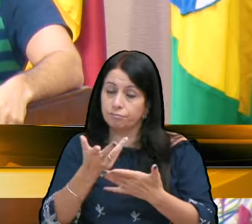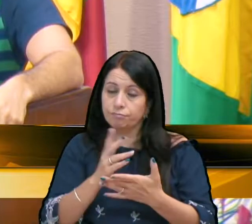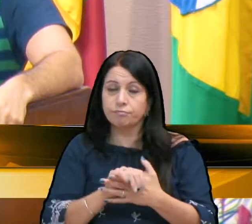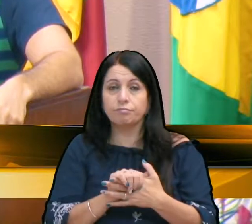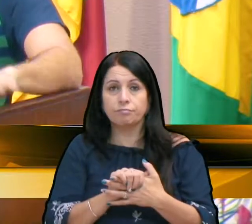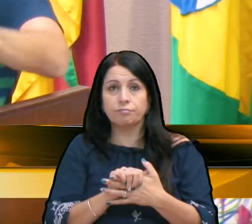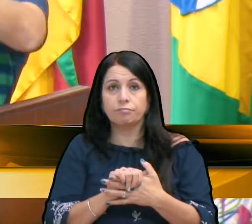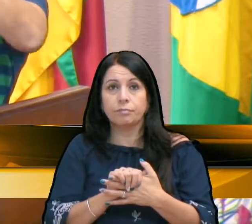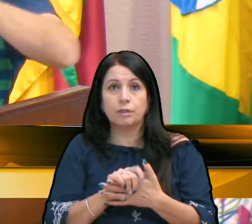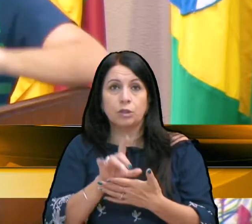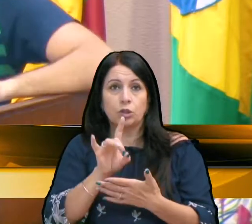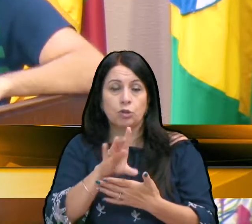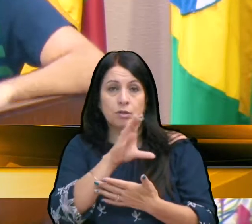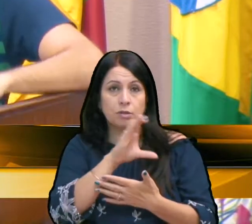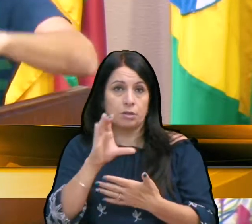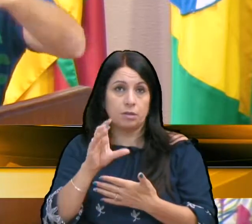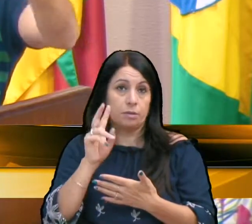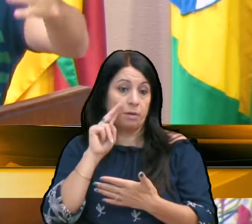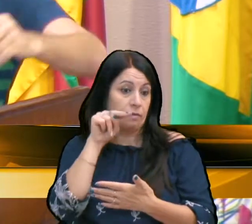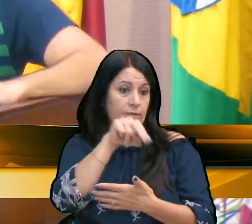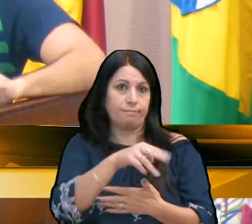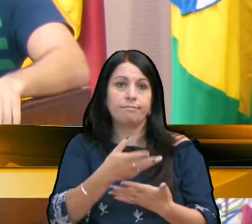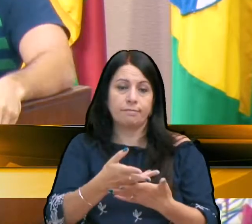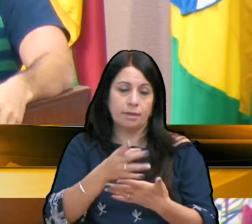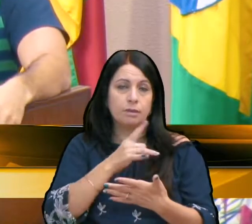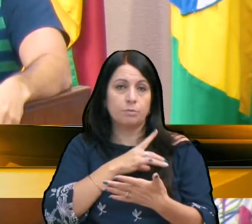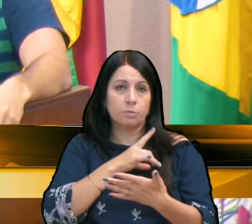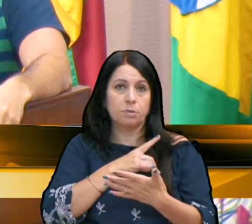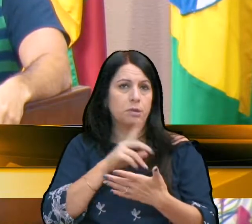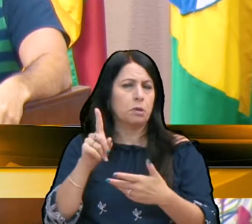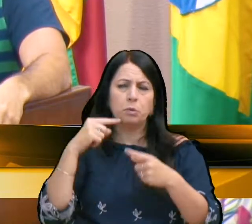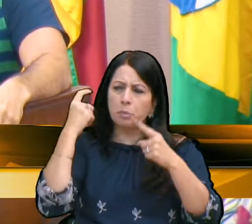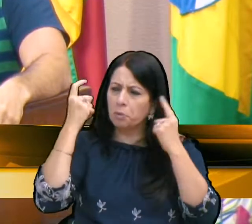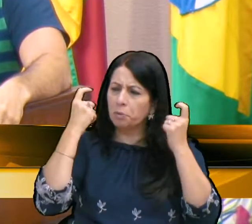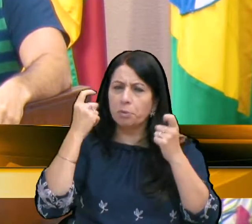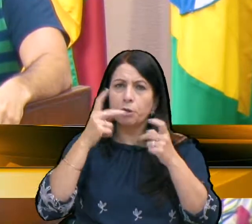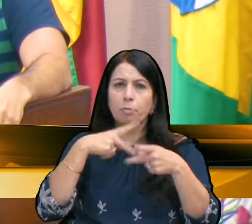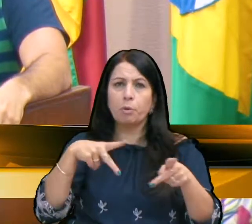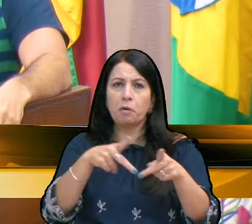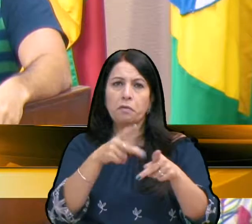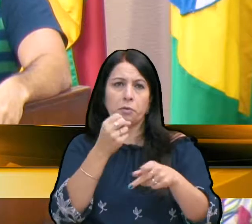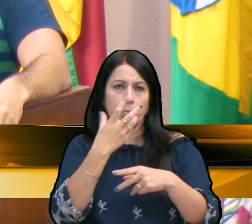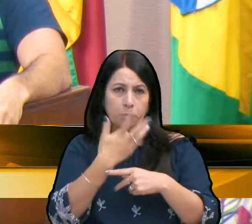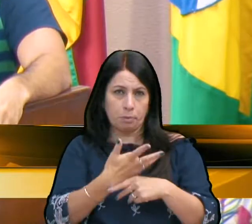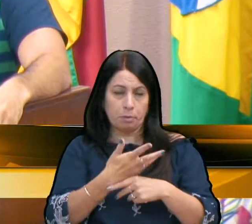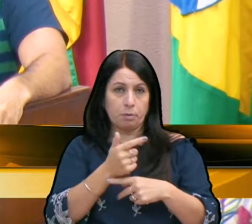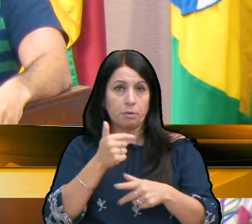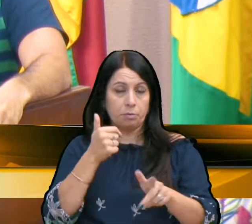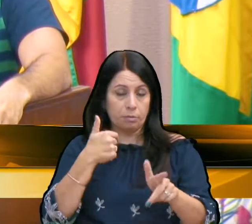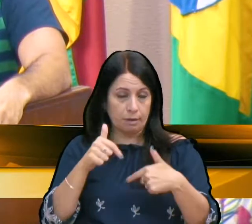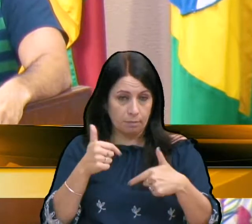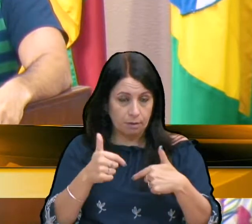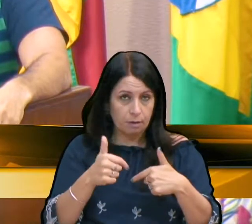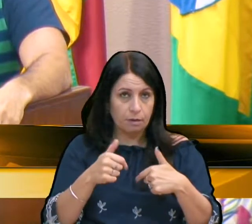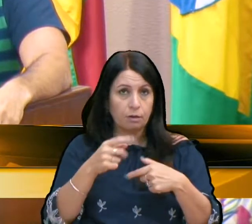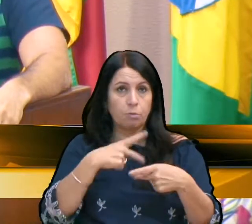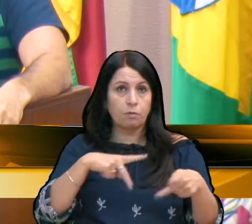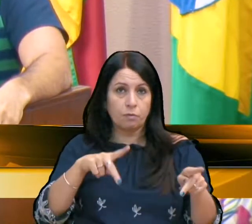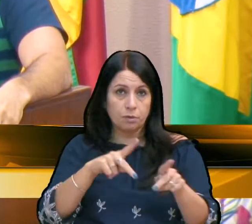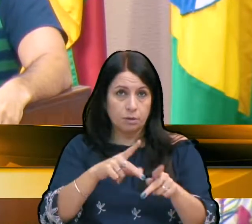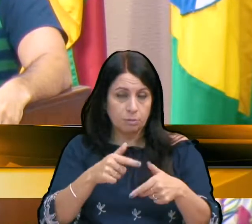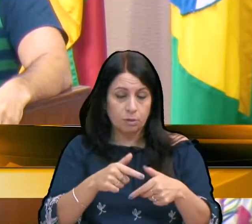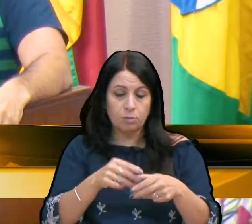isso. Só CC mesmo que para vir aqui. Então, esse é o medo. Ah, não se preocupem, que aqui o povo é do bem, é trabalhador, o povo é